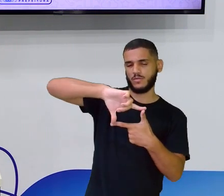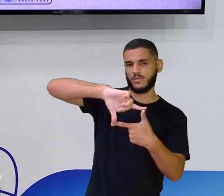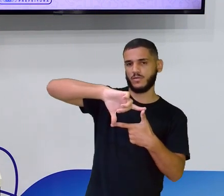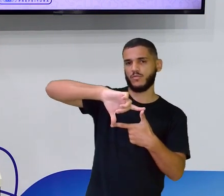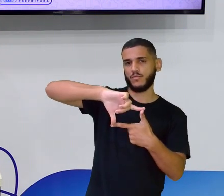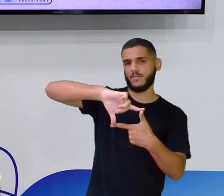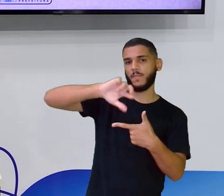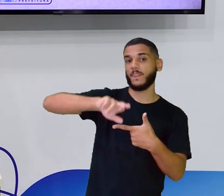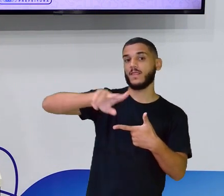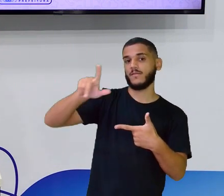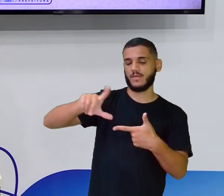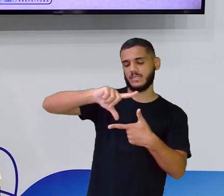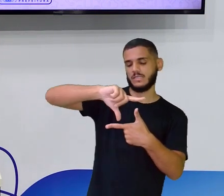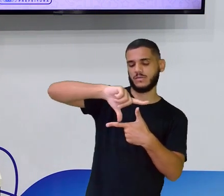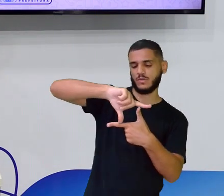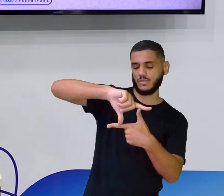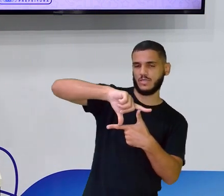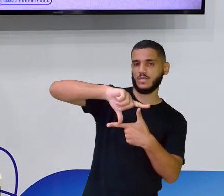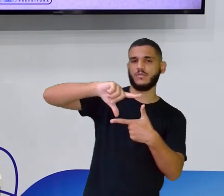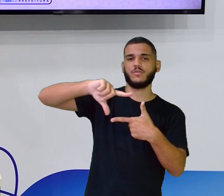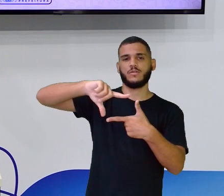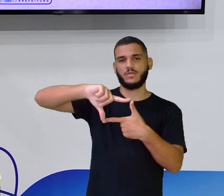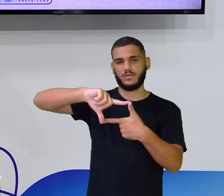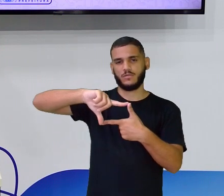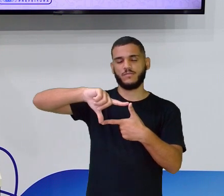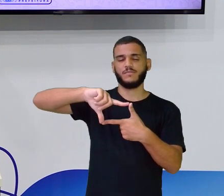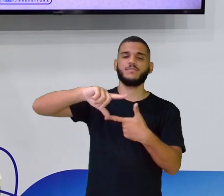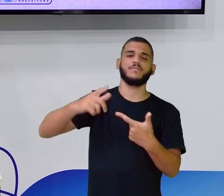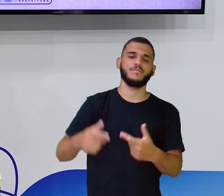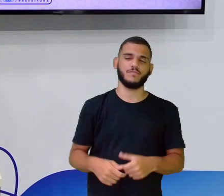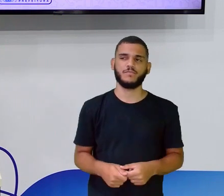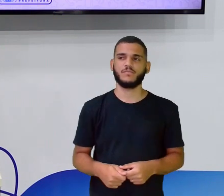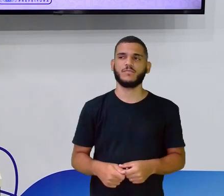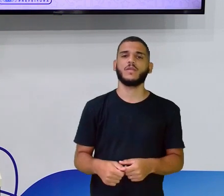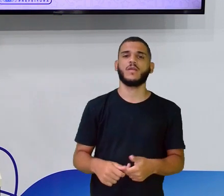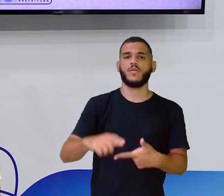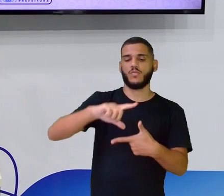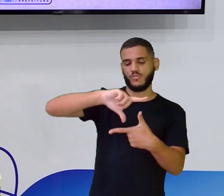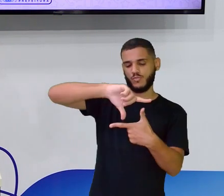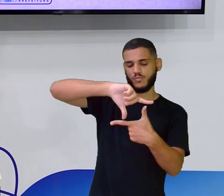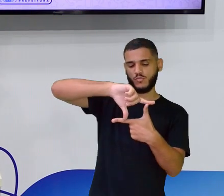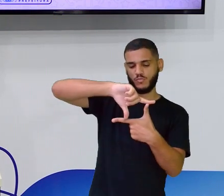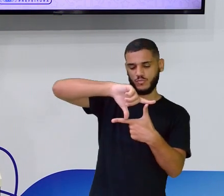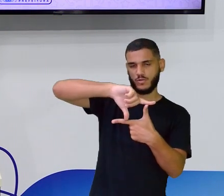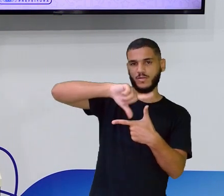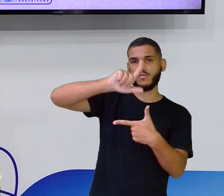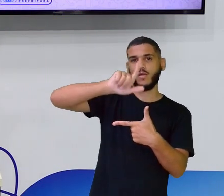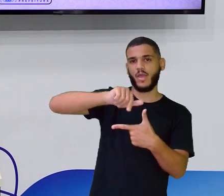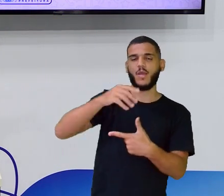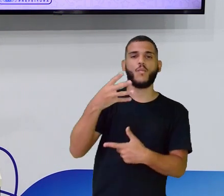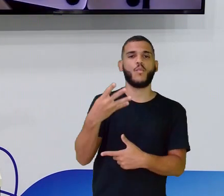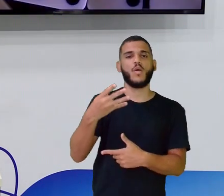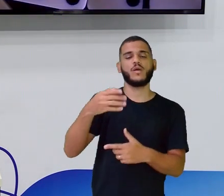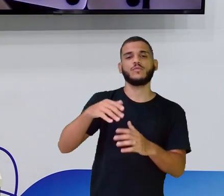retângulo do quadrado. Lembra? Quadrado, 4 lados iguais. Beleza?